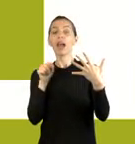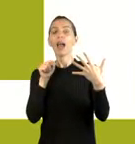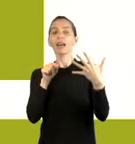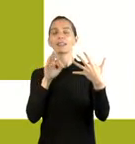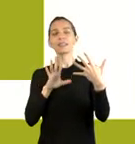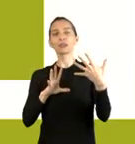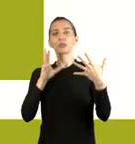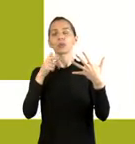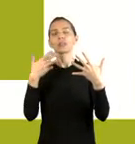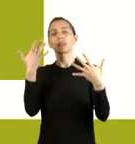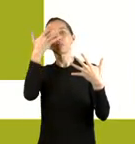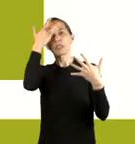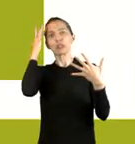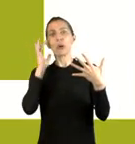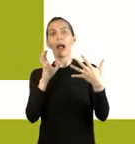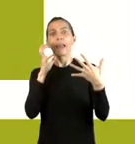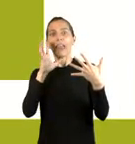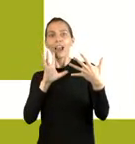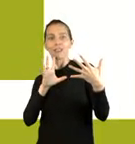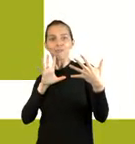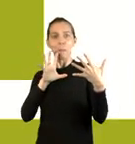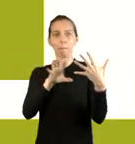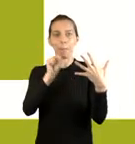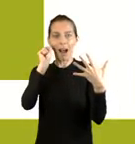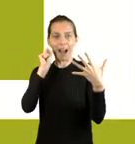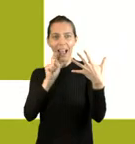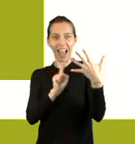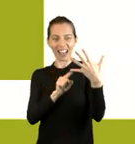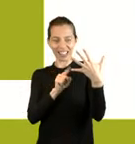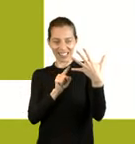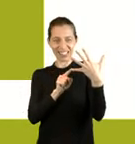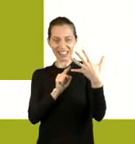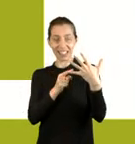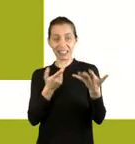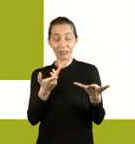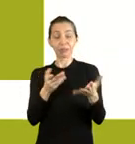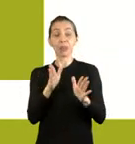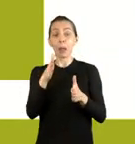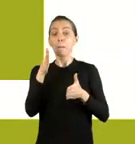chegar, né? É onde todo mundo pretende chegar, eu espero, né?